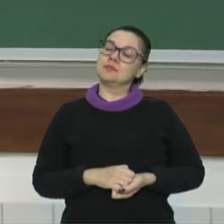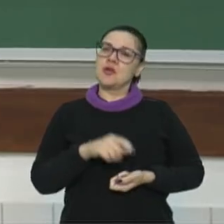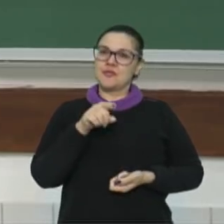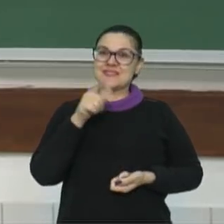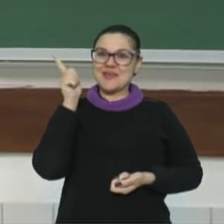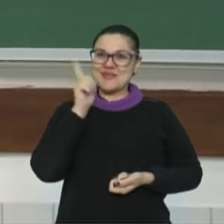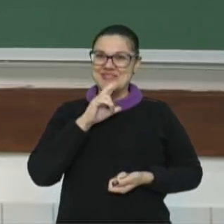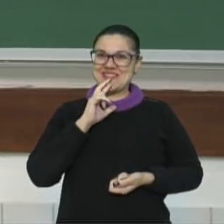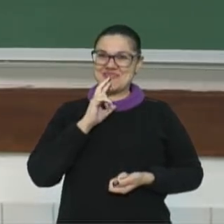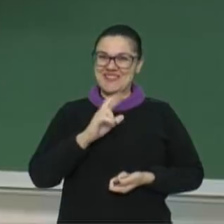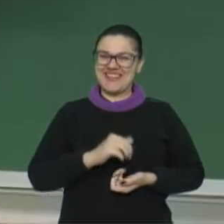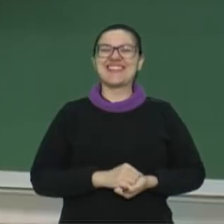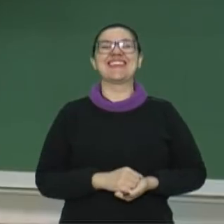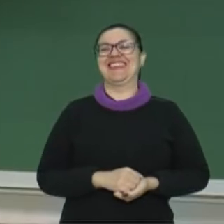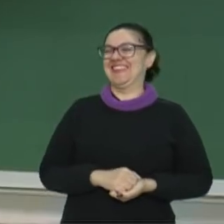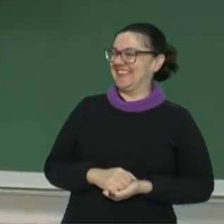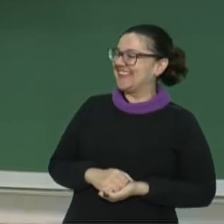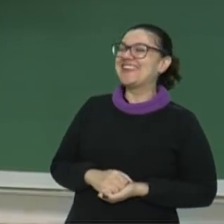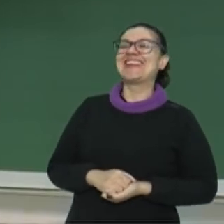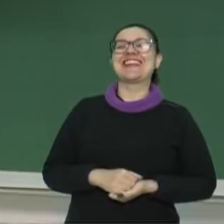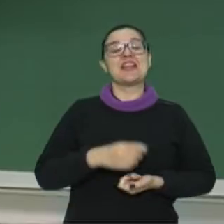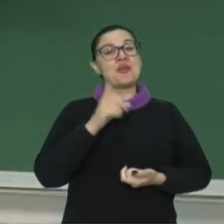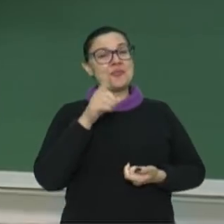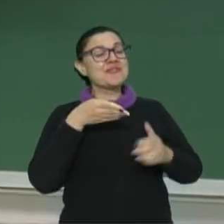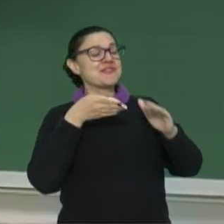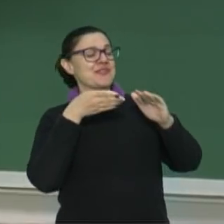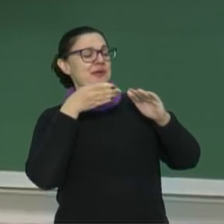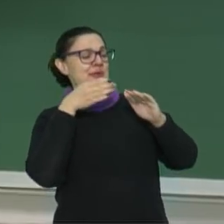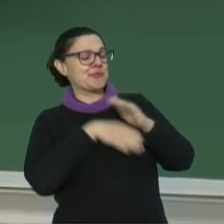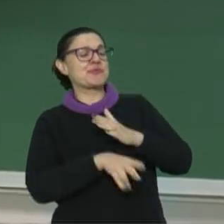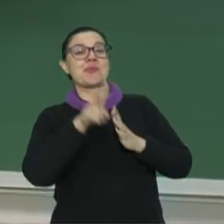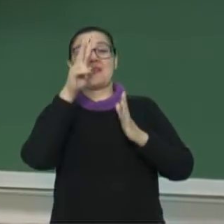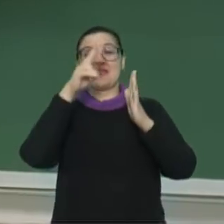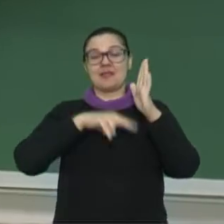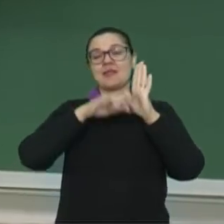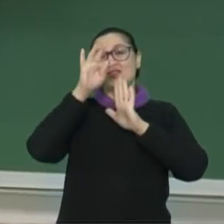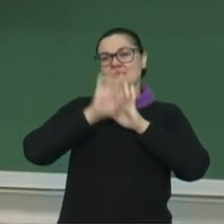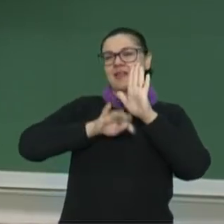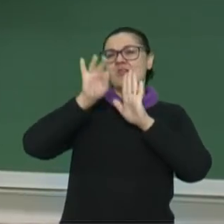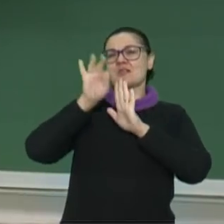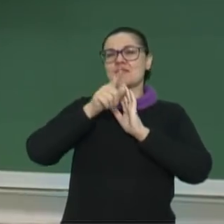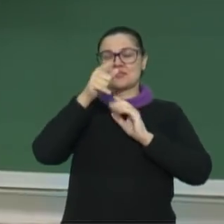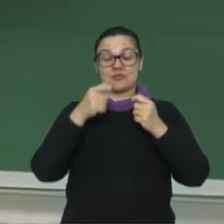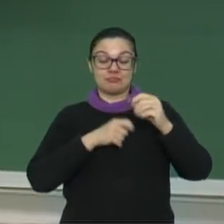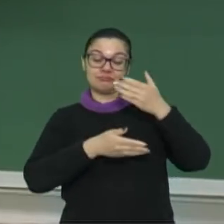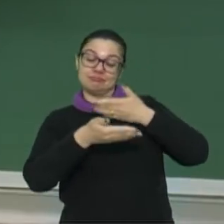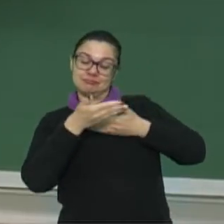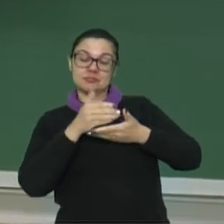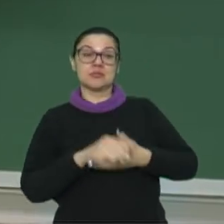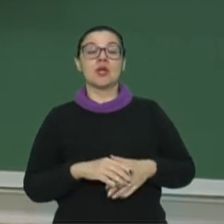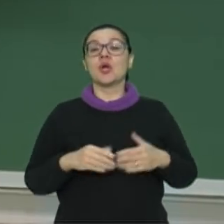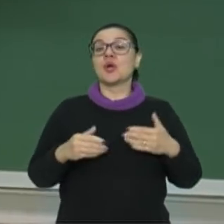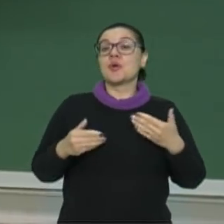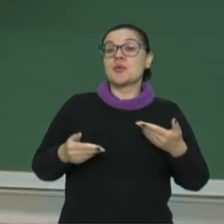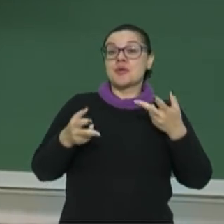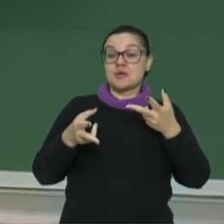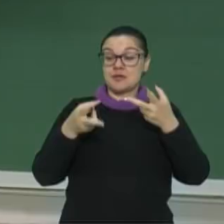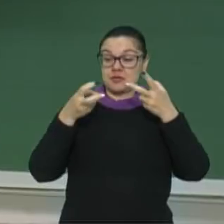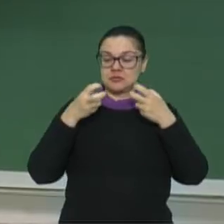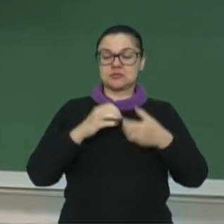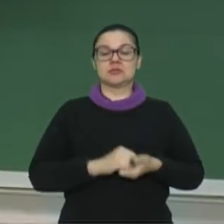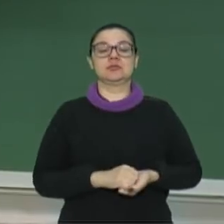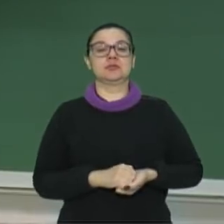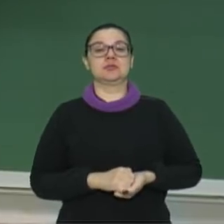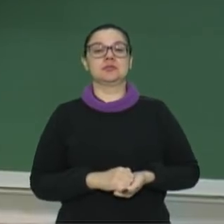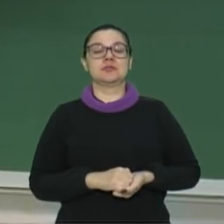Você conseguiu fazer, né? Porque você já está acostumado a ler esses textos, né? Você já está bem inteirado. O que a gente observa? Alves